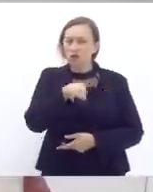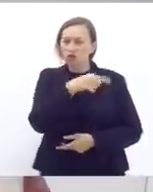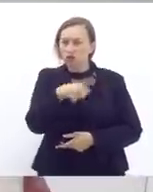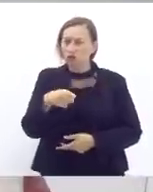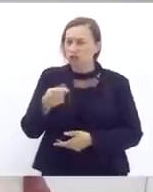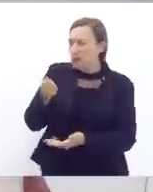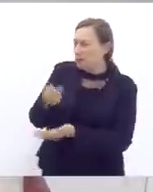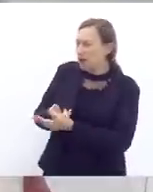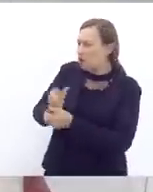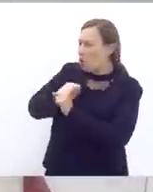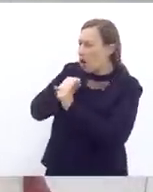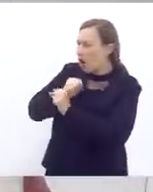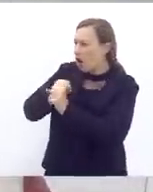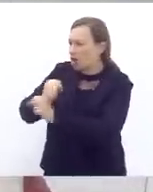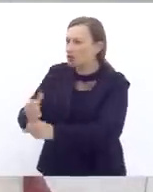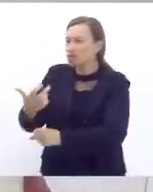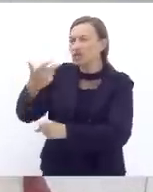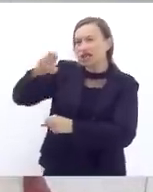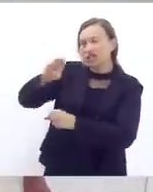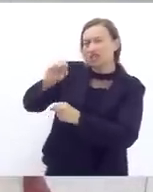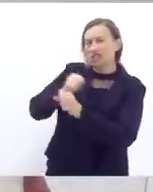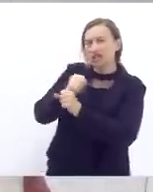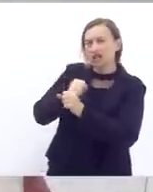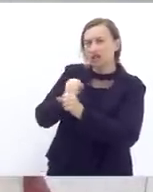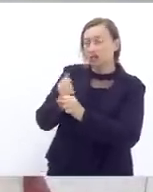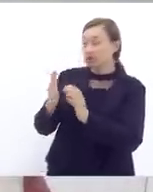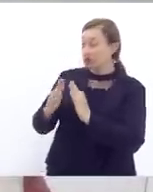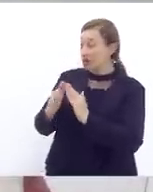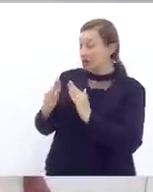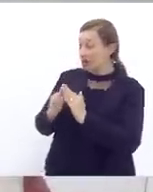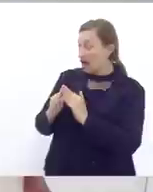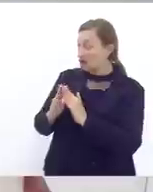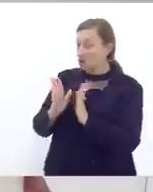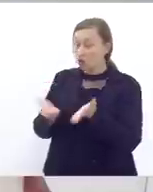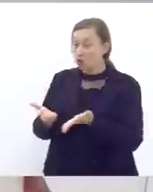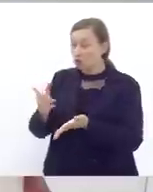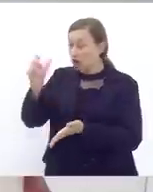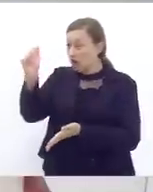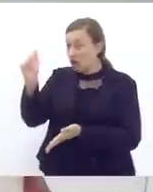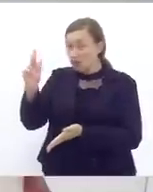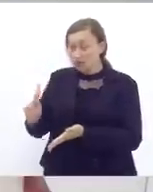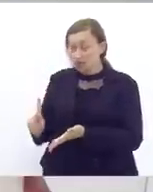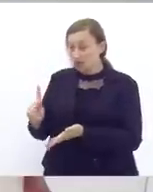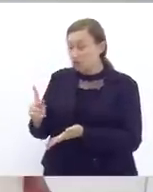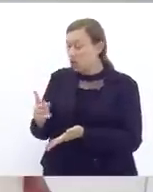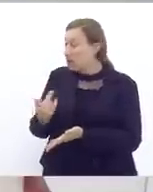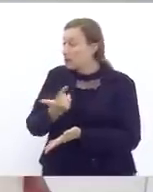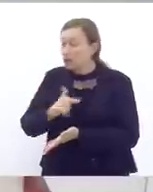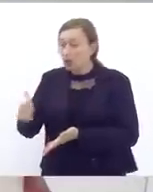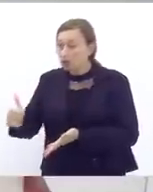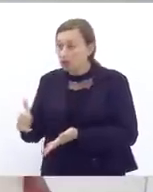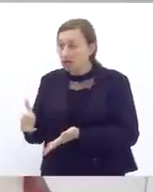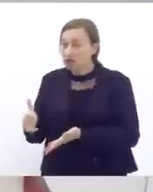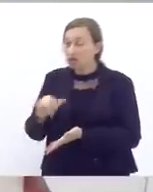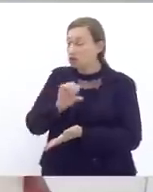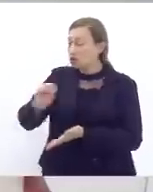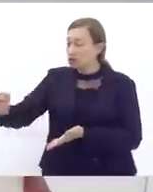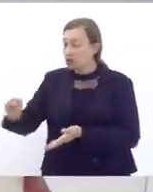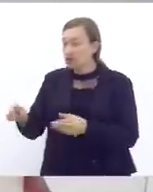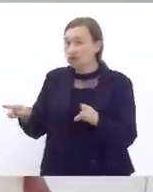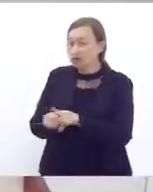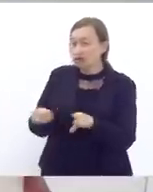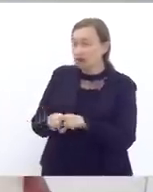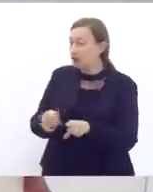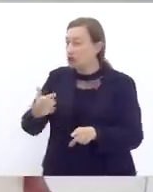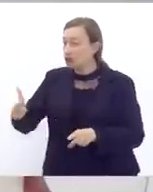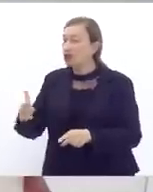toda com 15 anos em casa ele foi excluído hoje ele não tem nem aposentadoria da polícia militar e nem do INSS o senhor tem